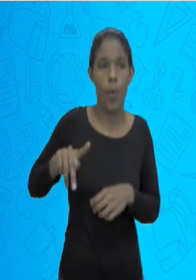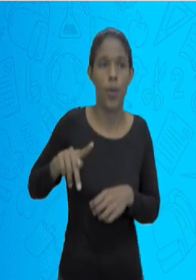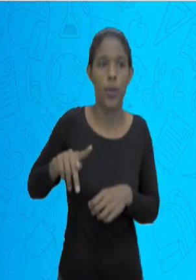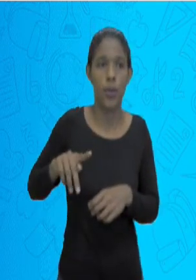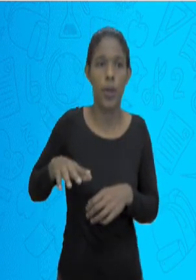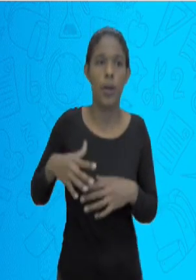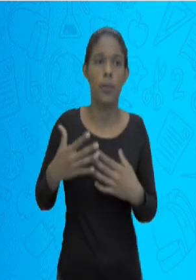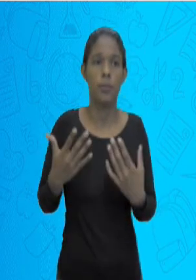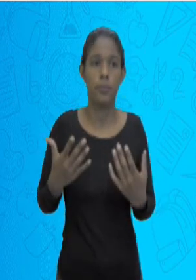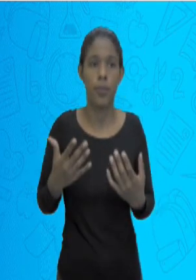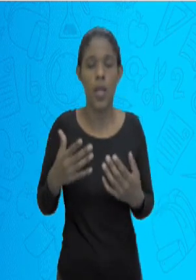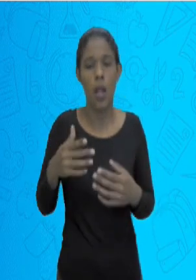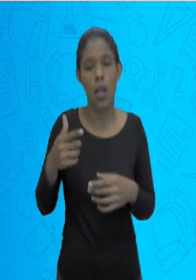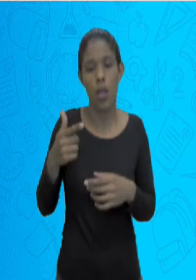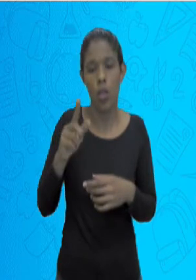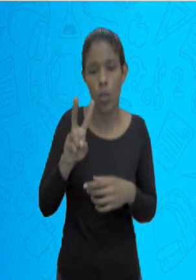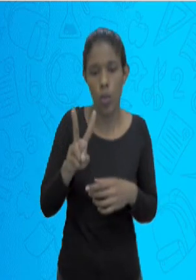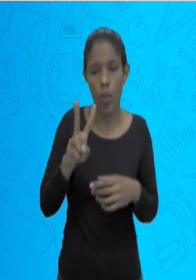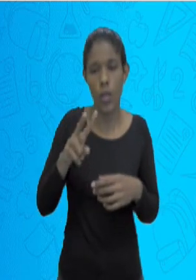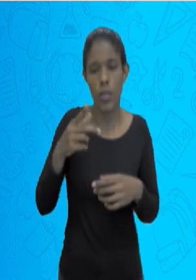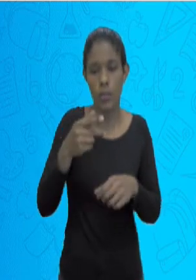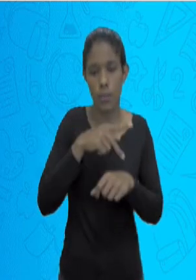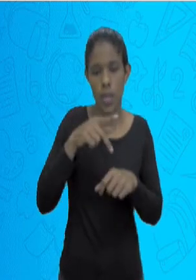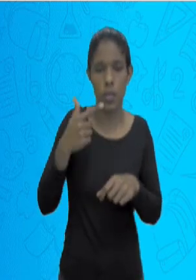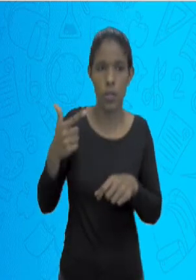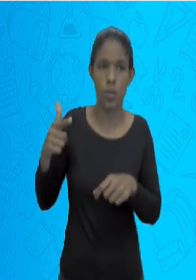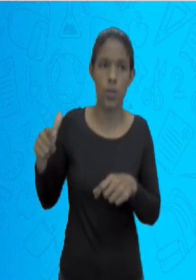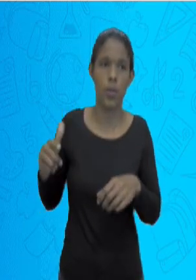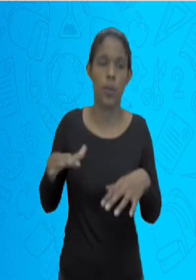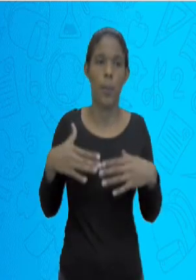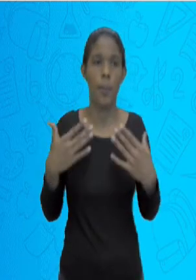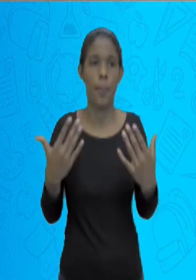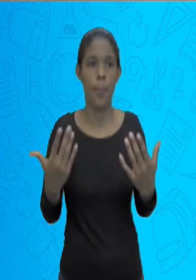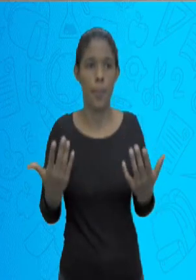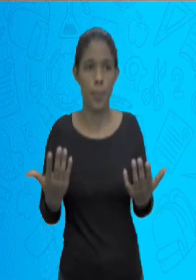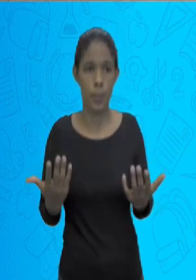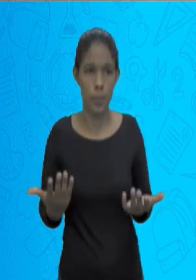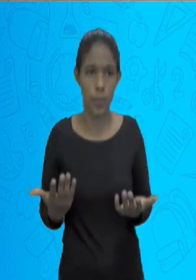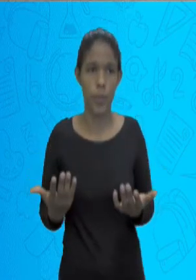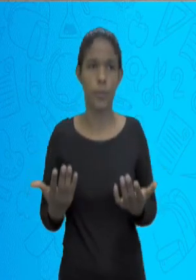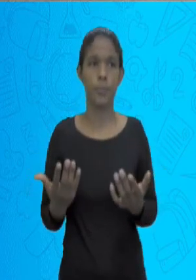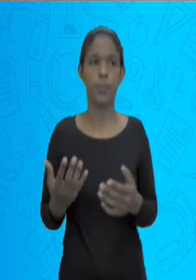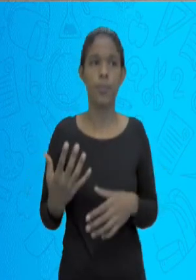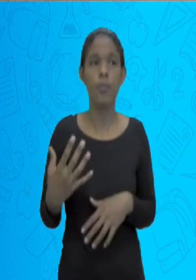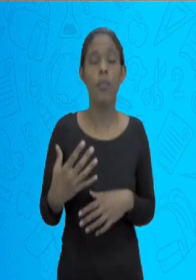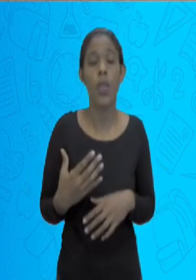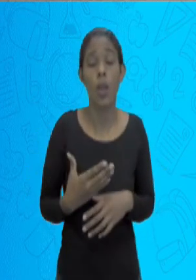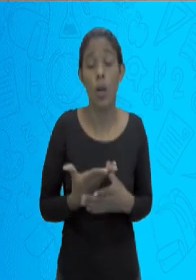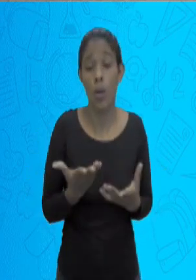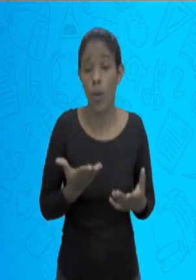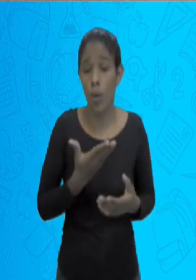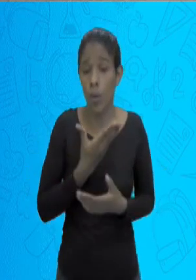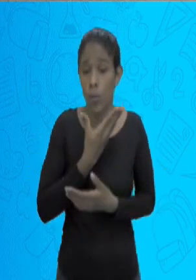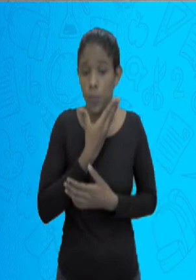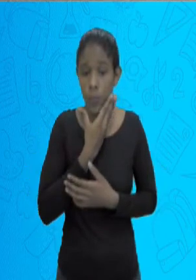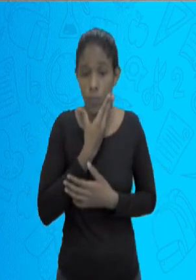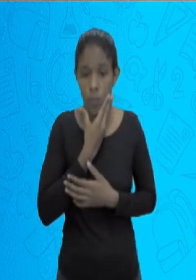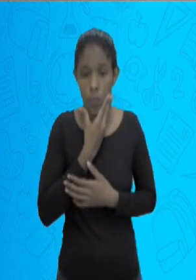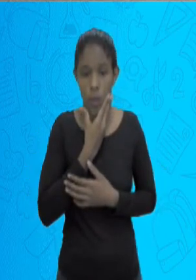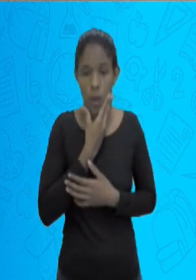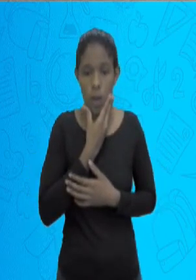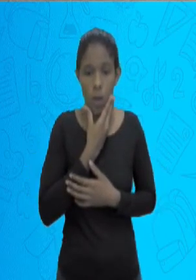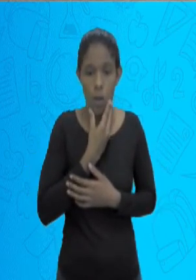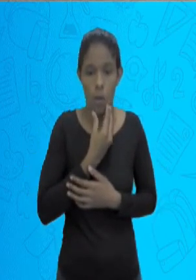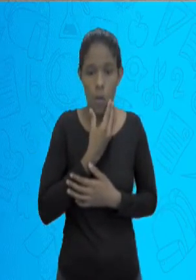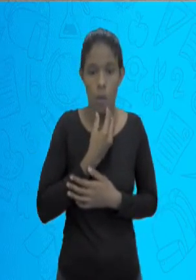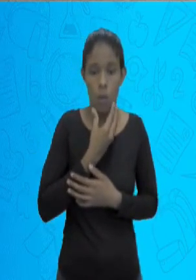o Brasil com Dom João VI, fugindo de Napoleão e colocando em prática